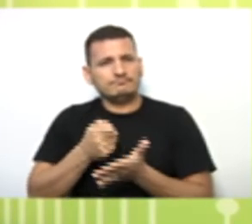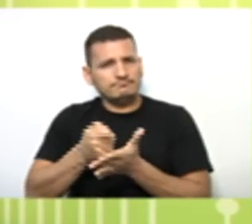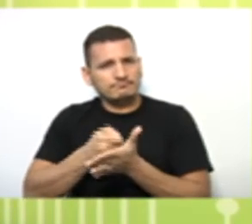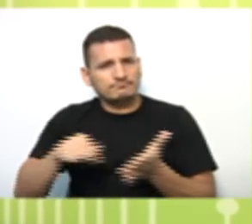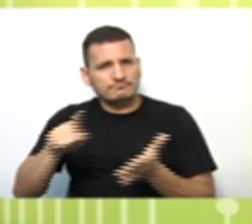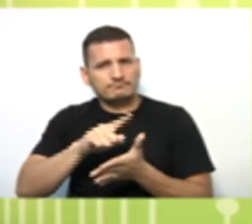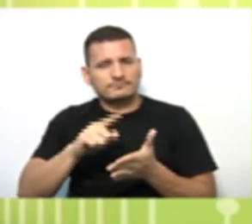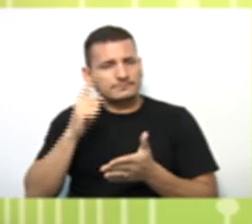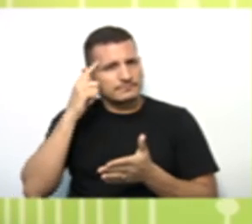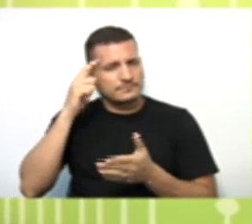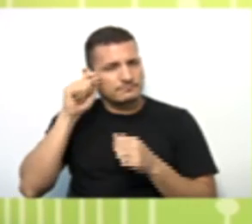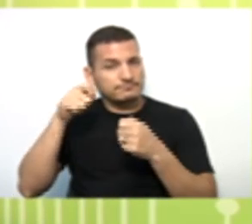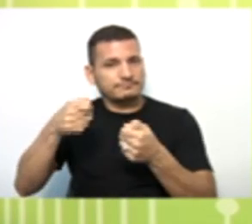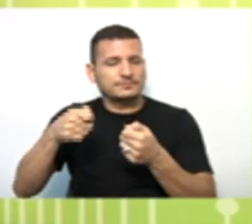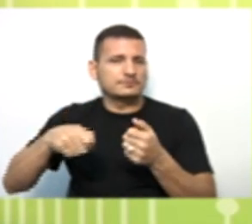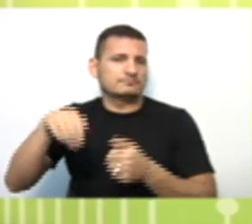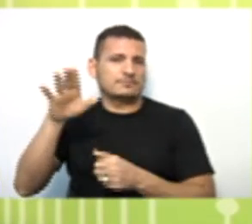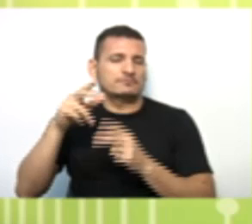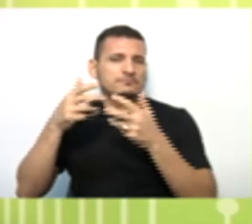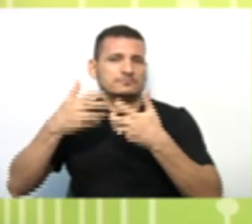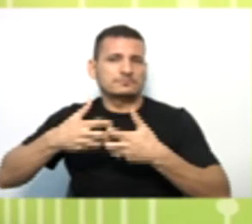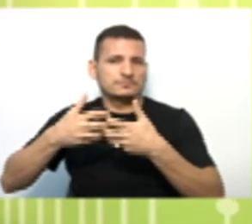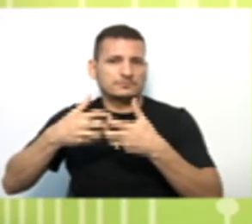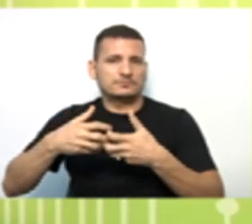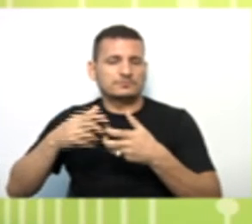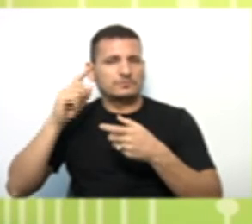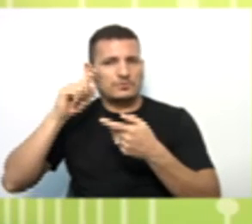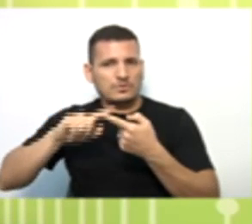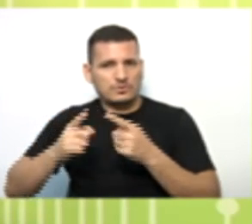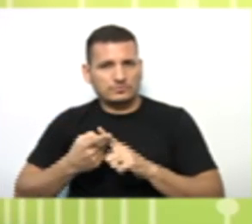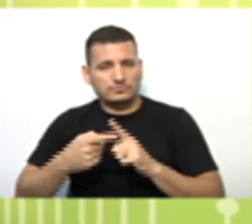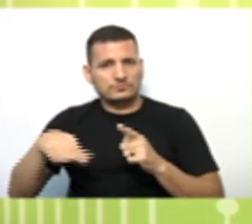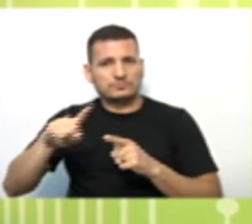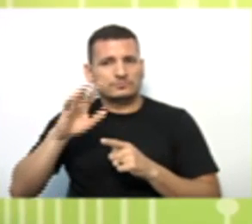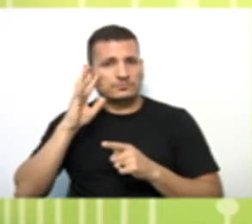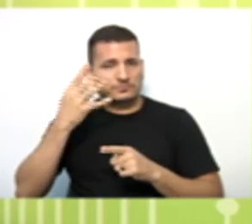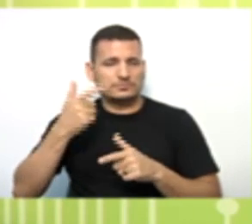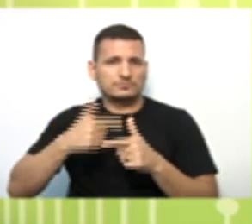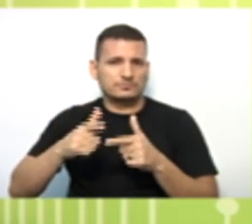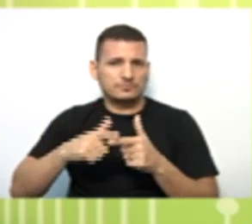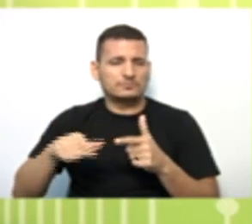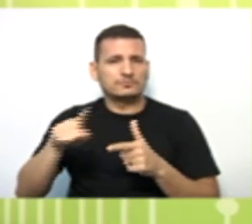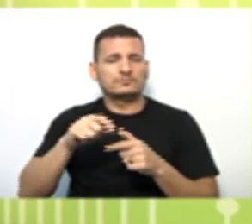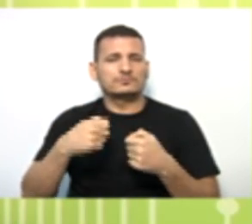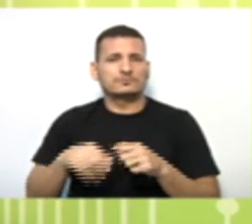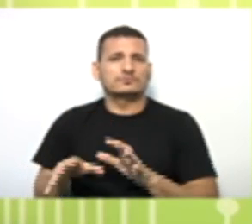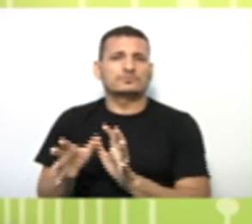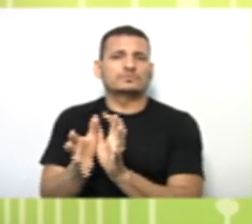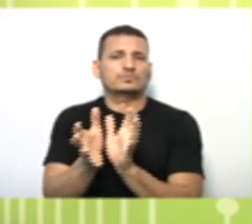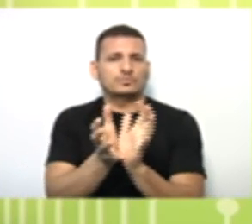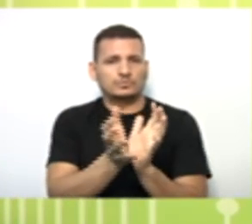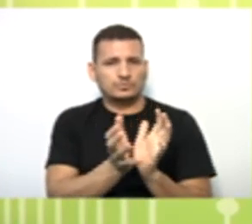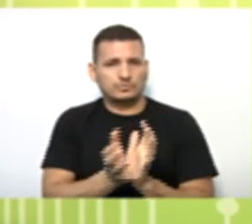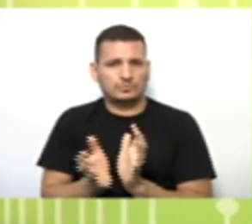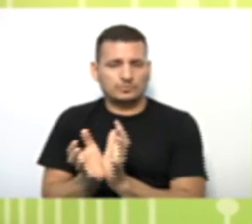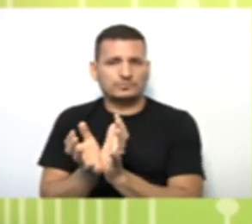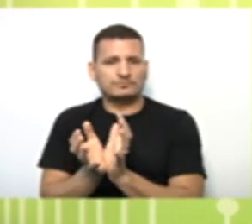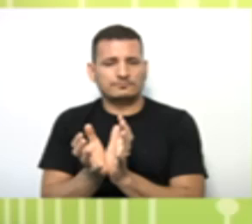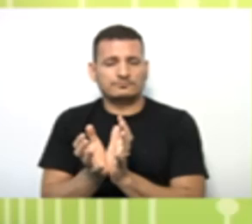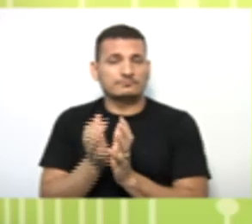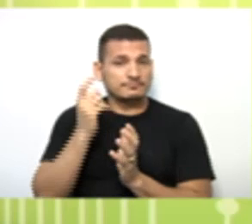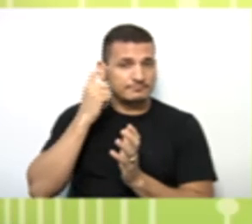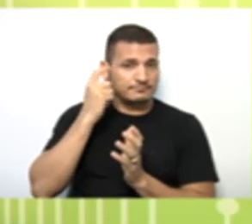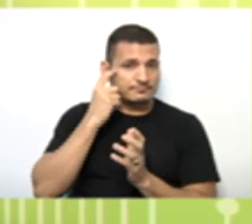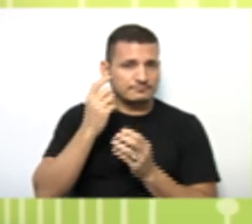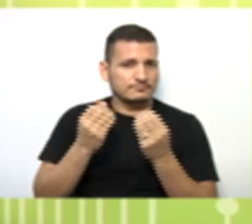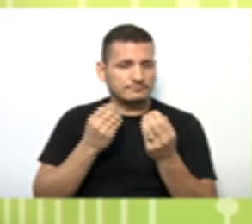mais do pensamento, do raciocínio lógico. O que é? Vocês vão resolver problemas onde vocês têm que se juntar em turmas, tá? Em grupinhos, e